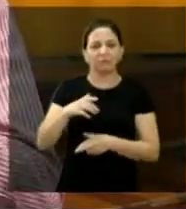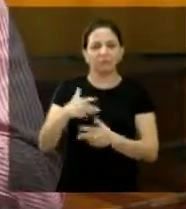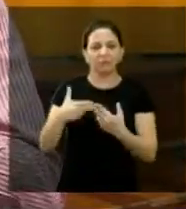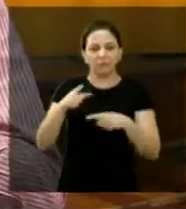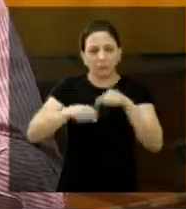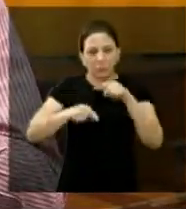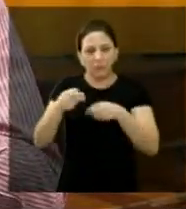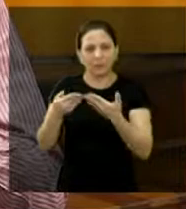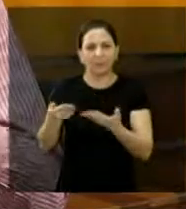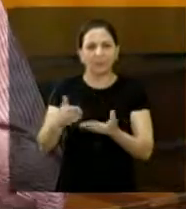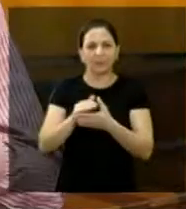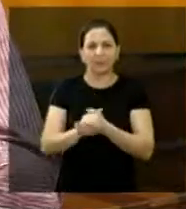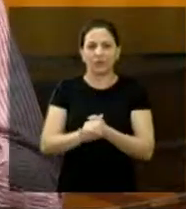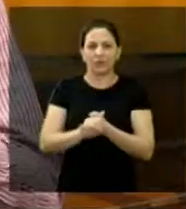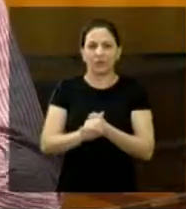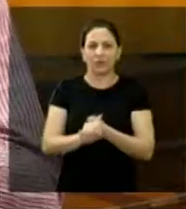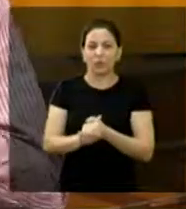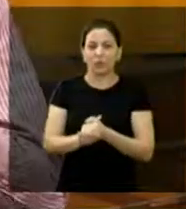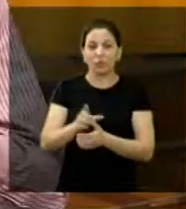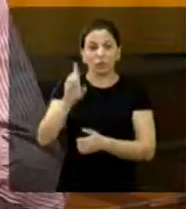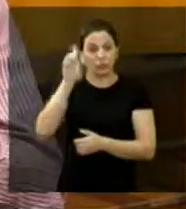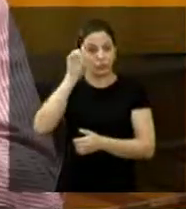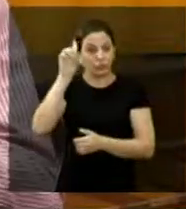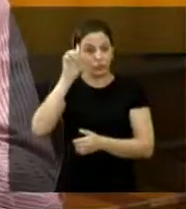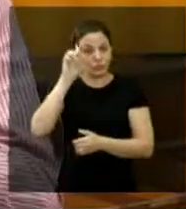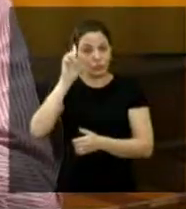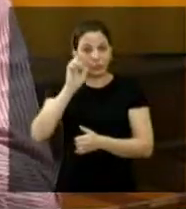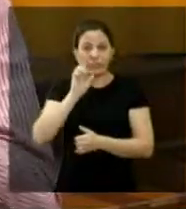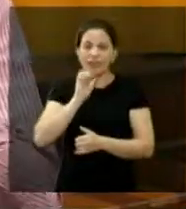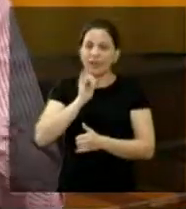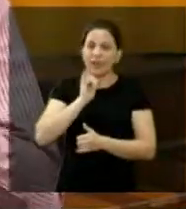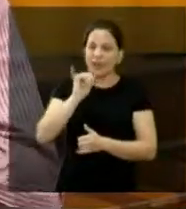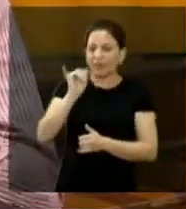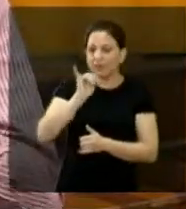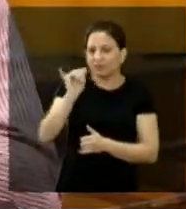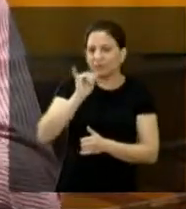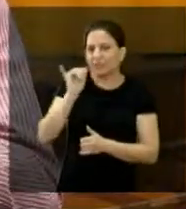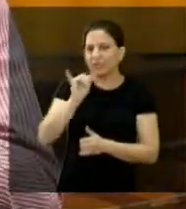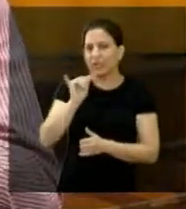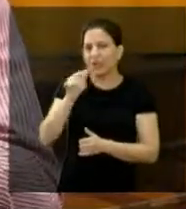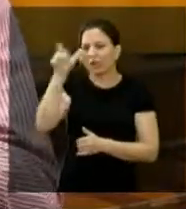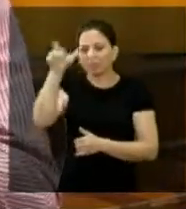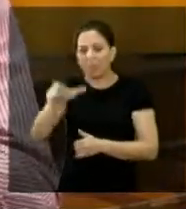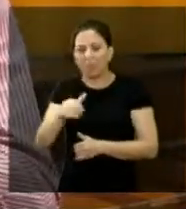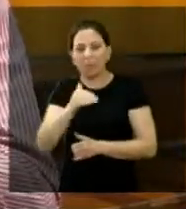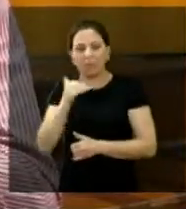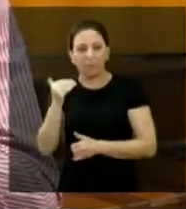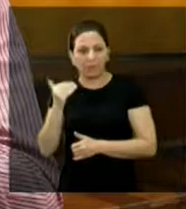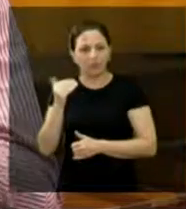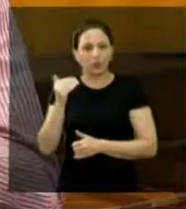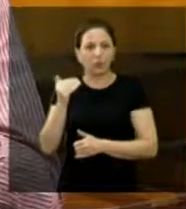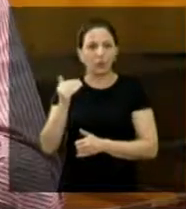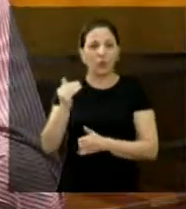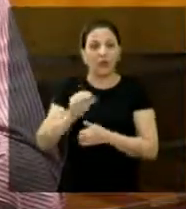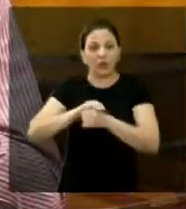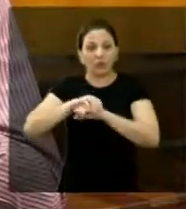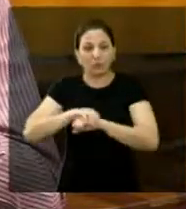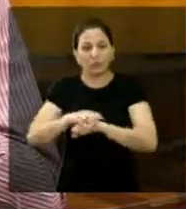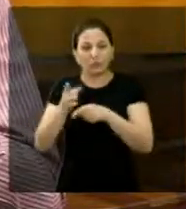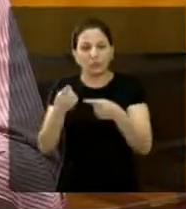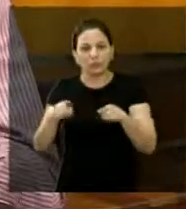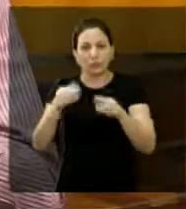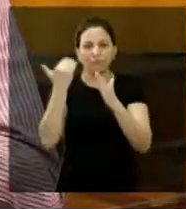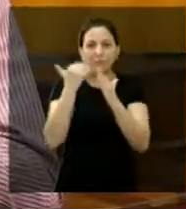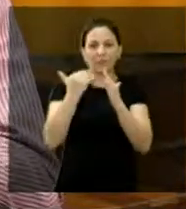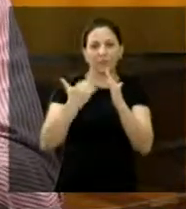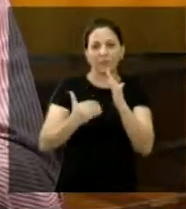a gente, durante o dia, anunciava as notas de falecimento, e à noite tinha uma programação musical, e eu comecei aí.